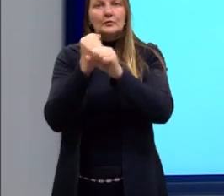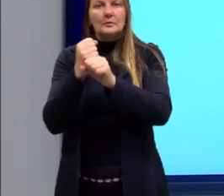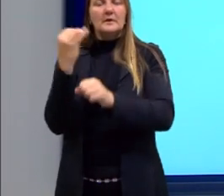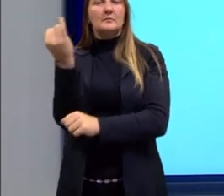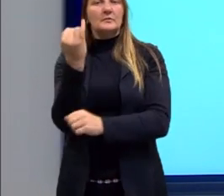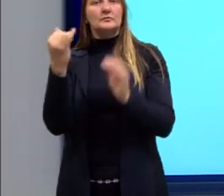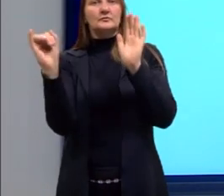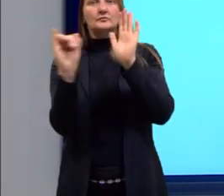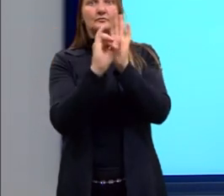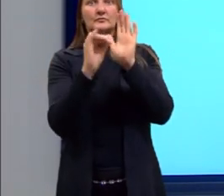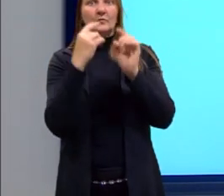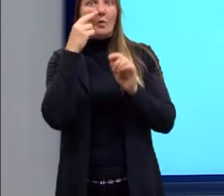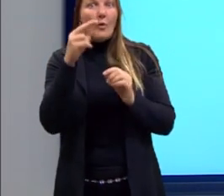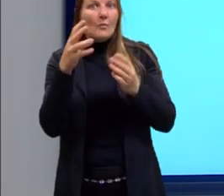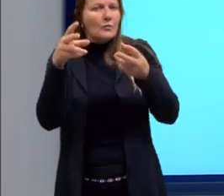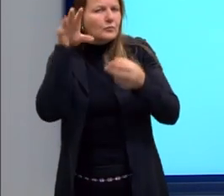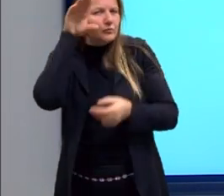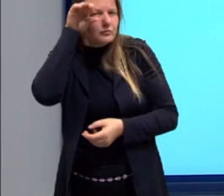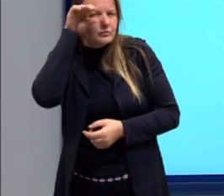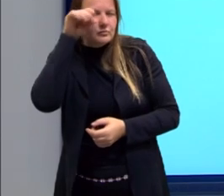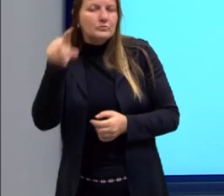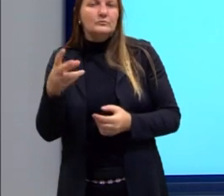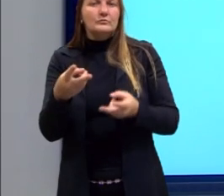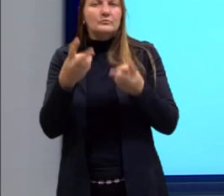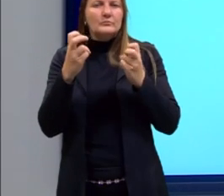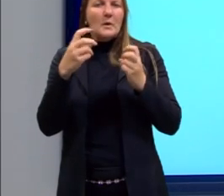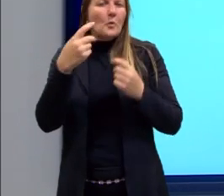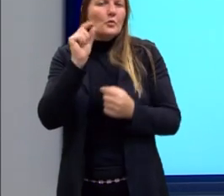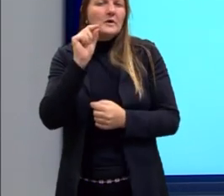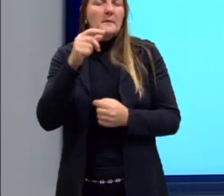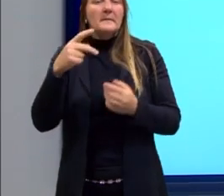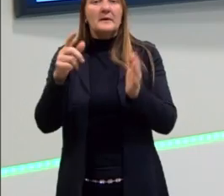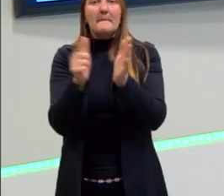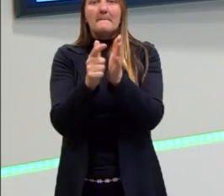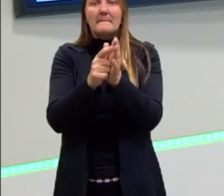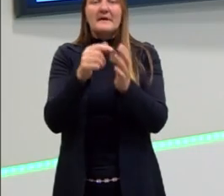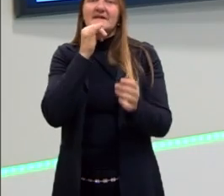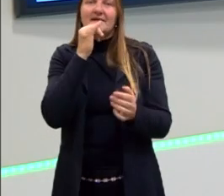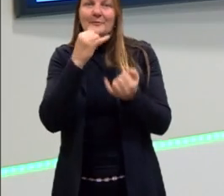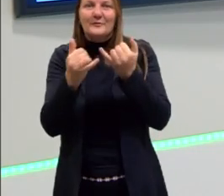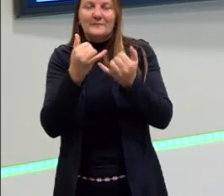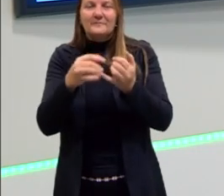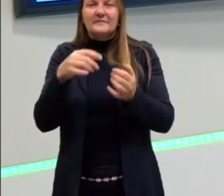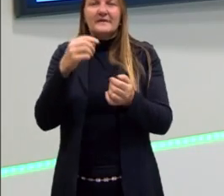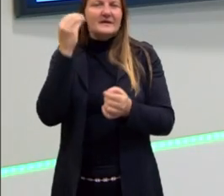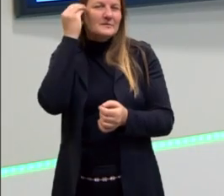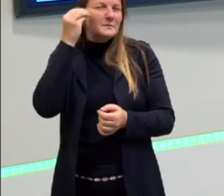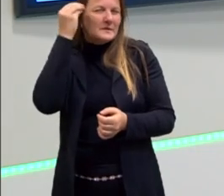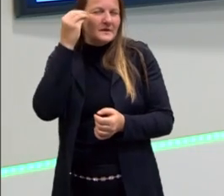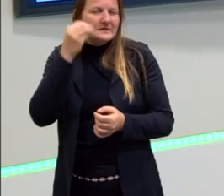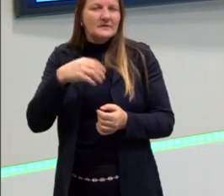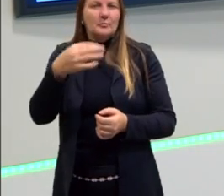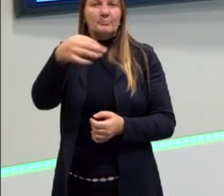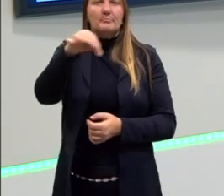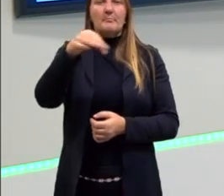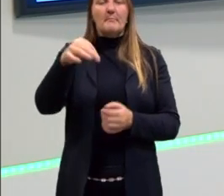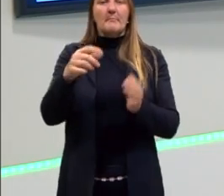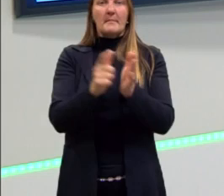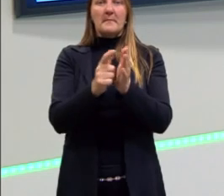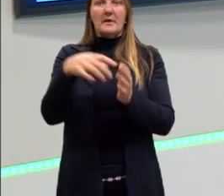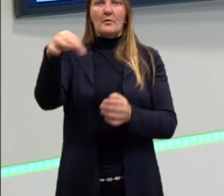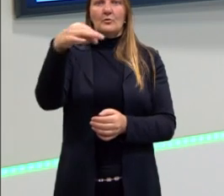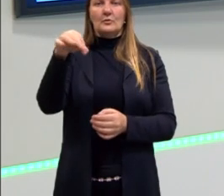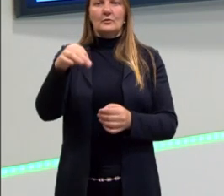identificarem esta semelhança e é Pegue uma folha de papel e coloque em ali traça uma